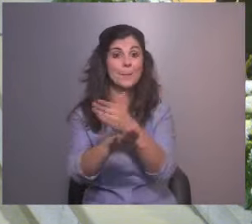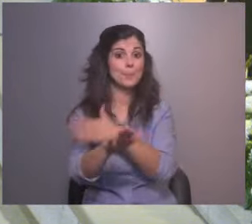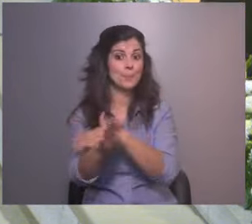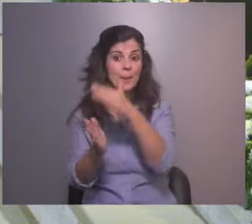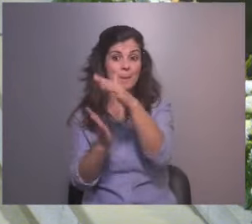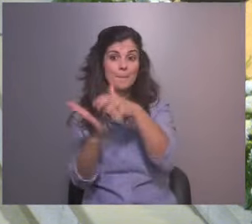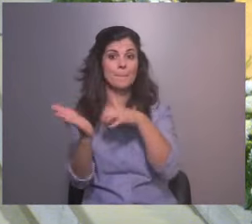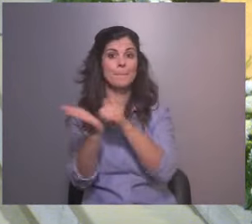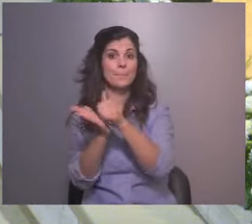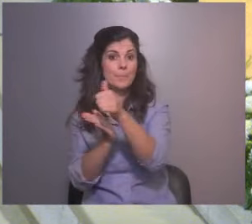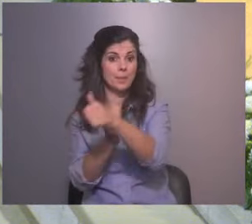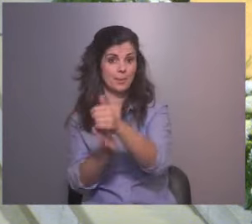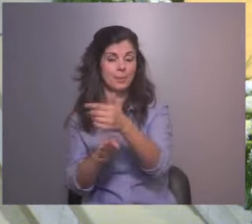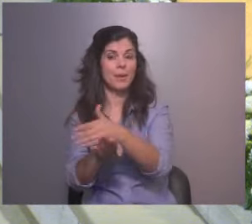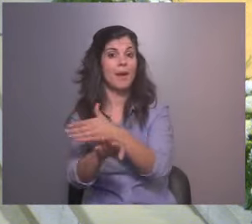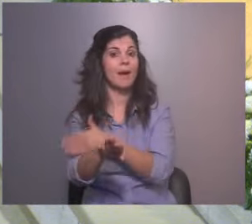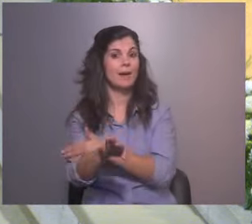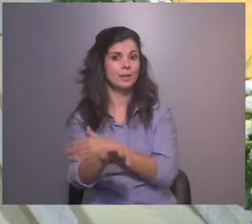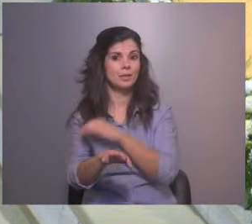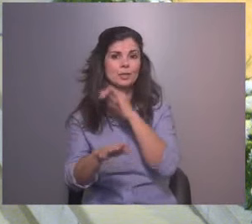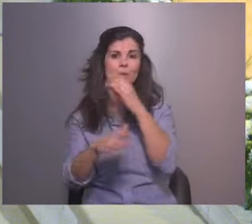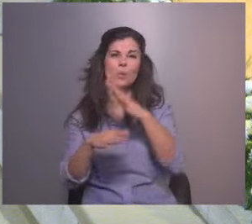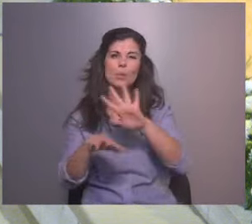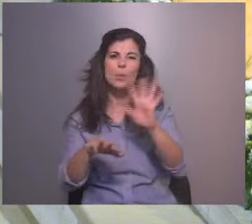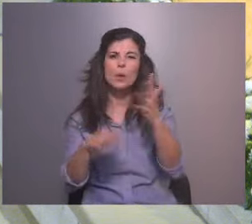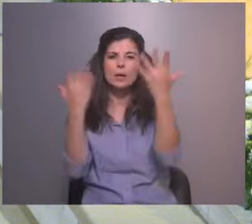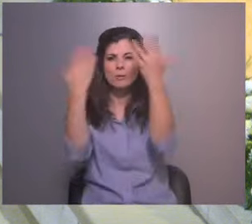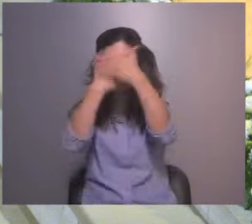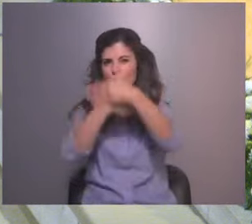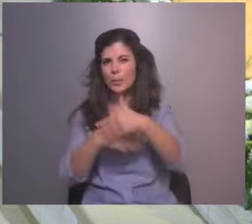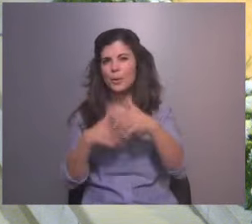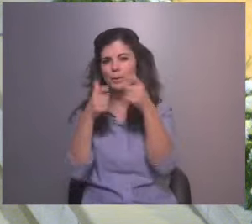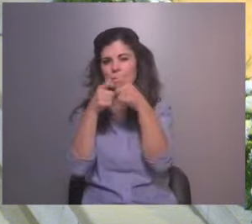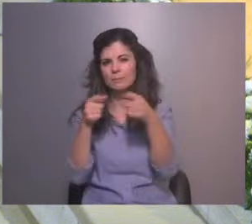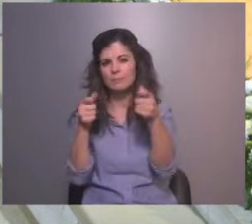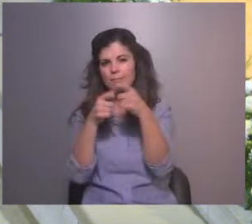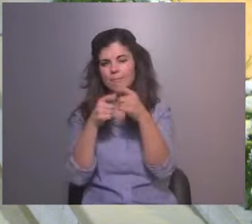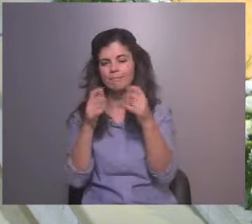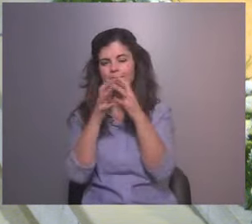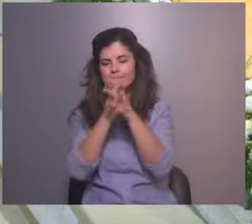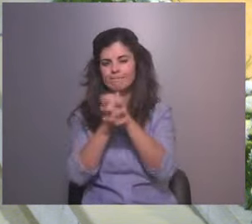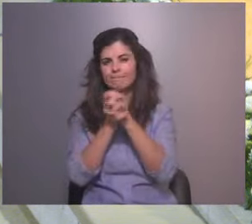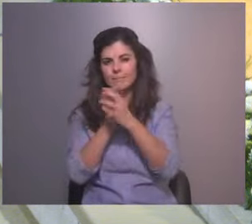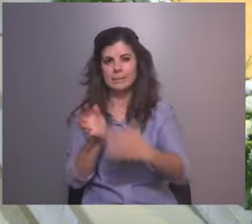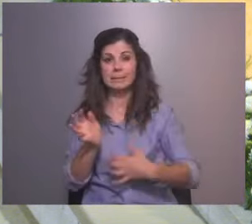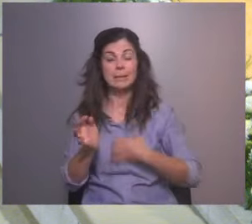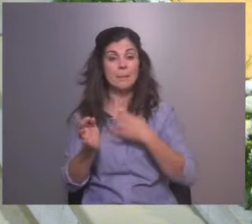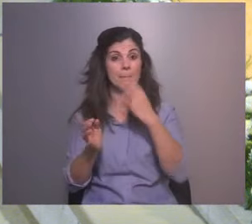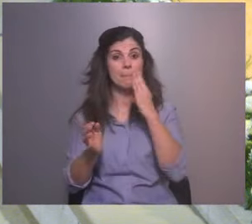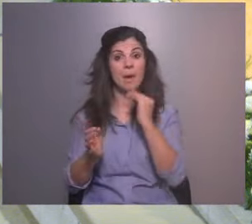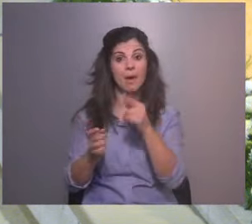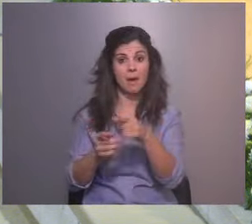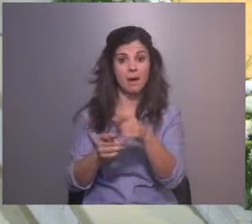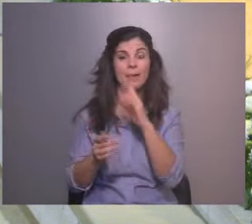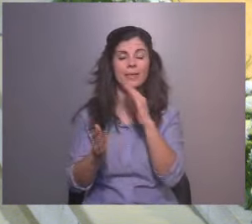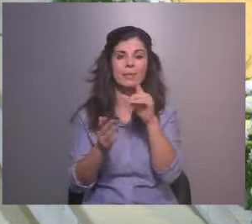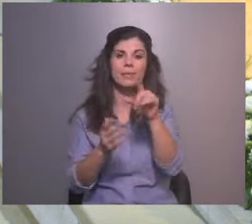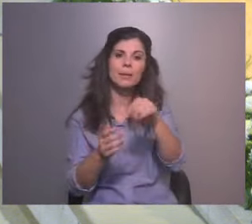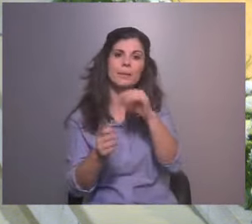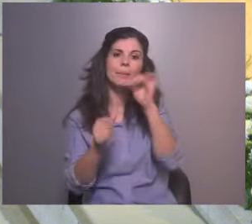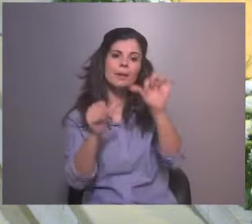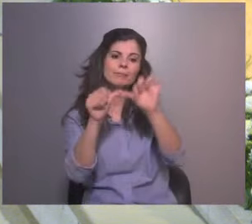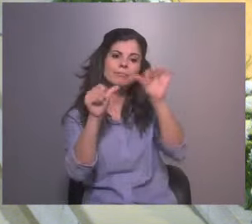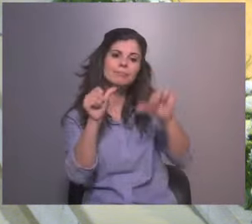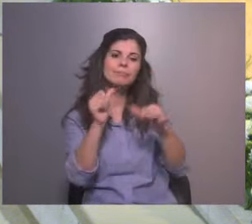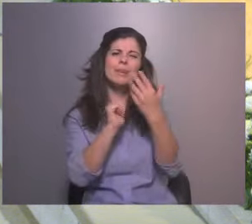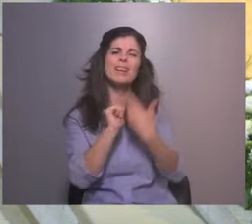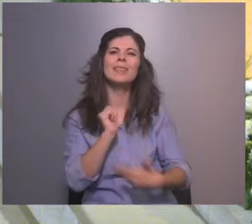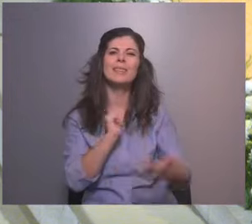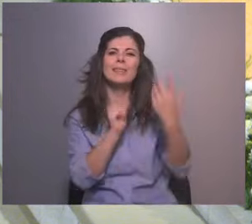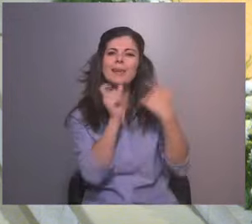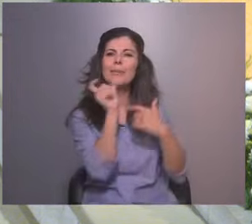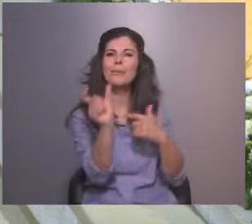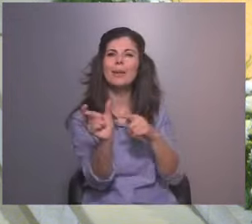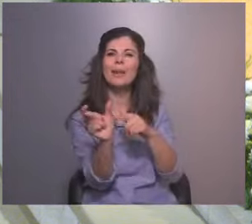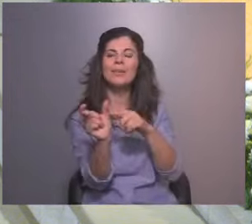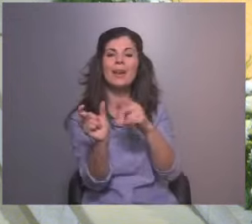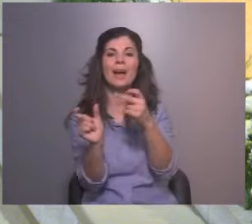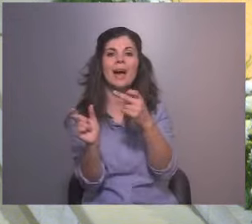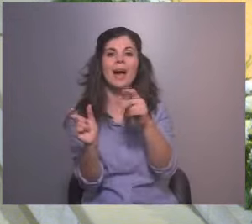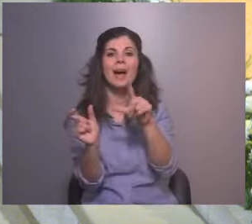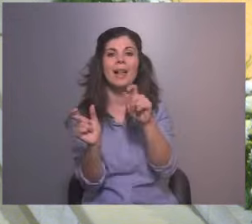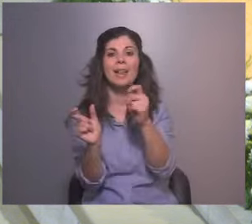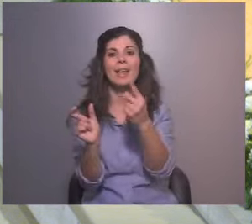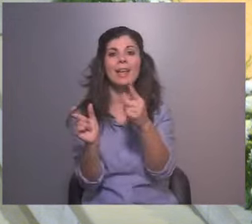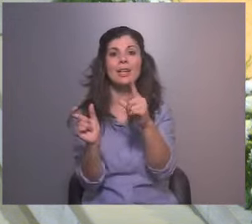nós, sabemos que somos o povo que vive da Palavra de Deus, esse povo pascal